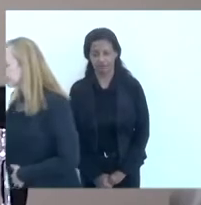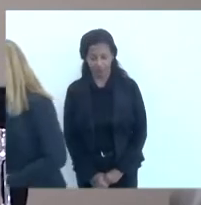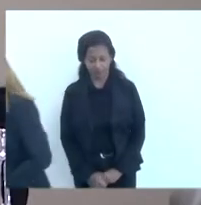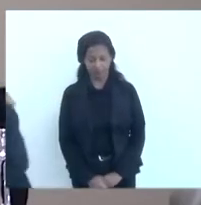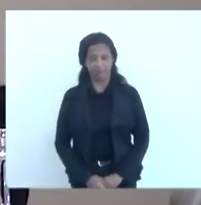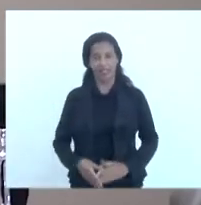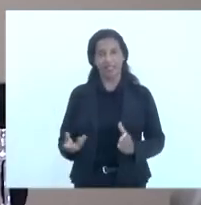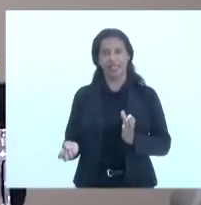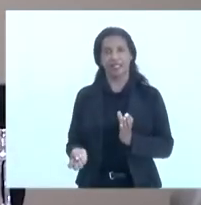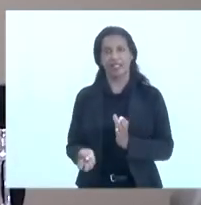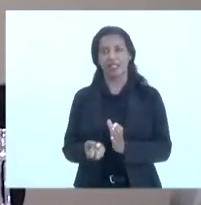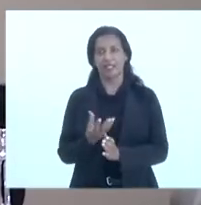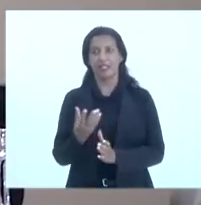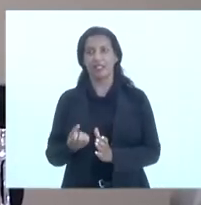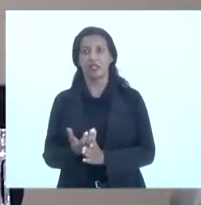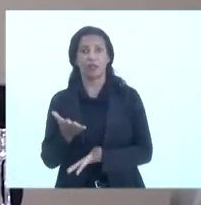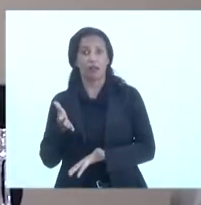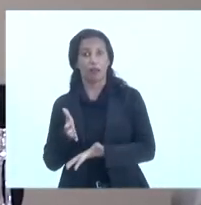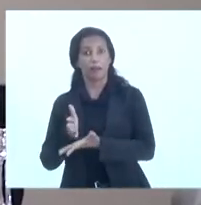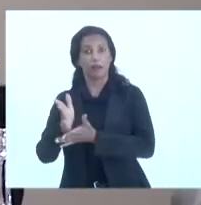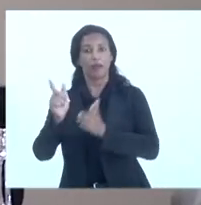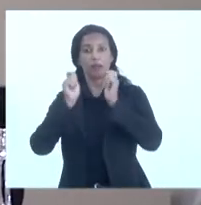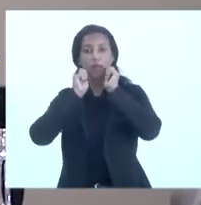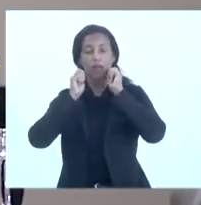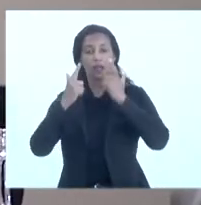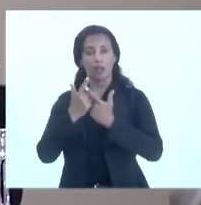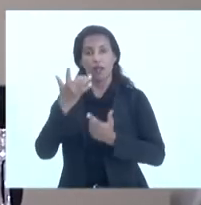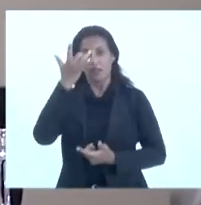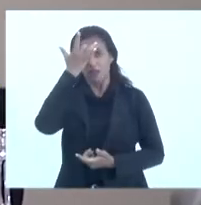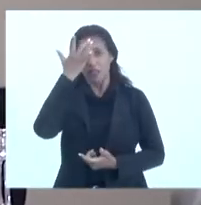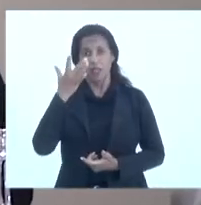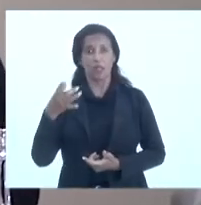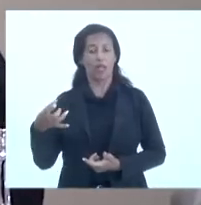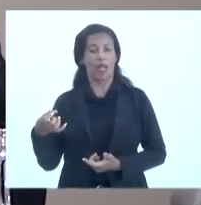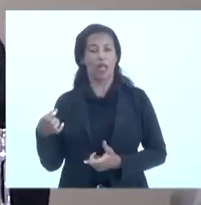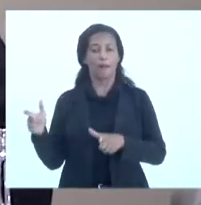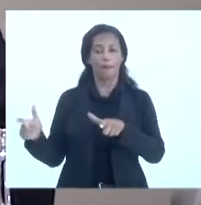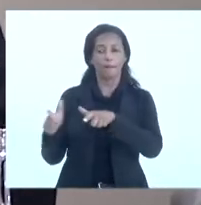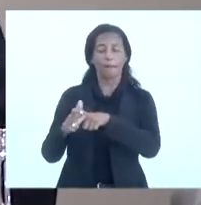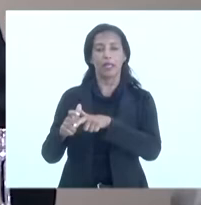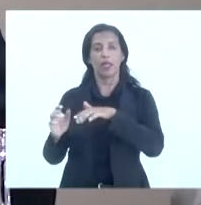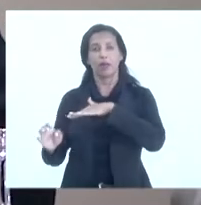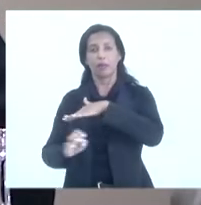iniciativas que tomamos na Assembleia que visa facilitar também a vida do pequeno empresário.